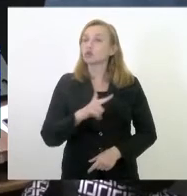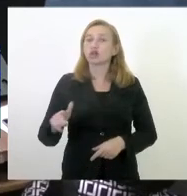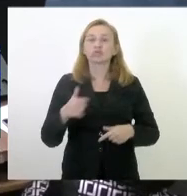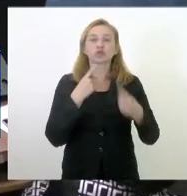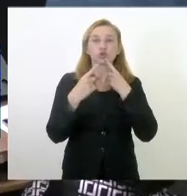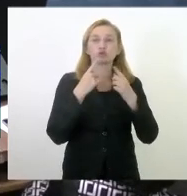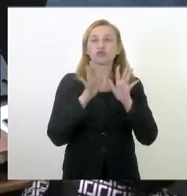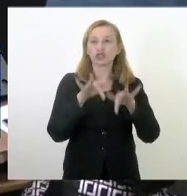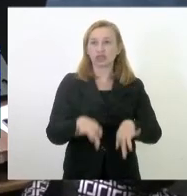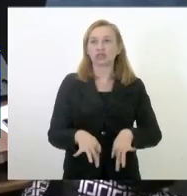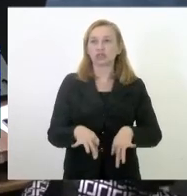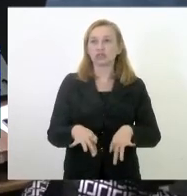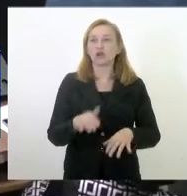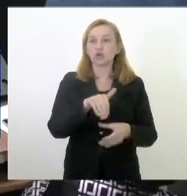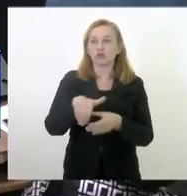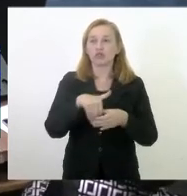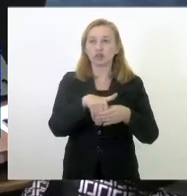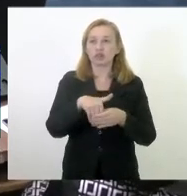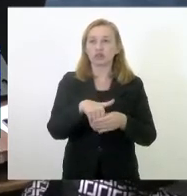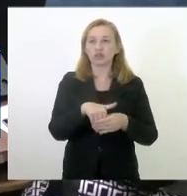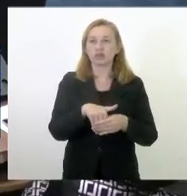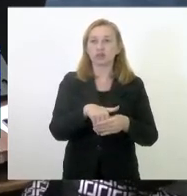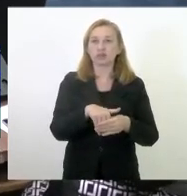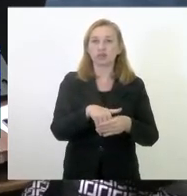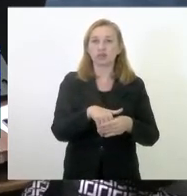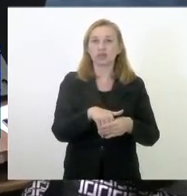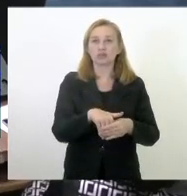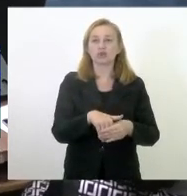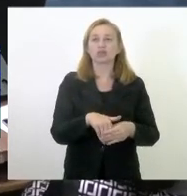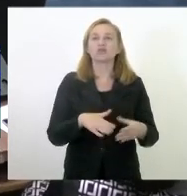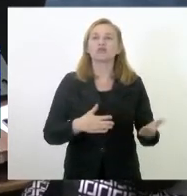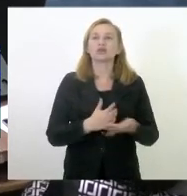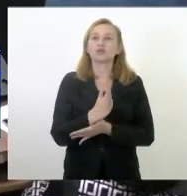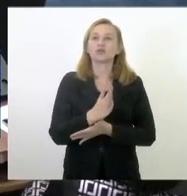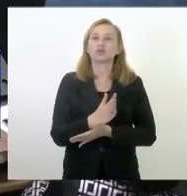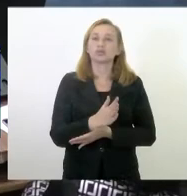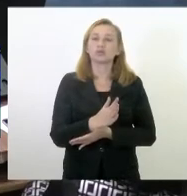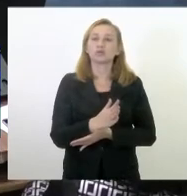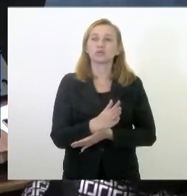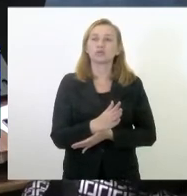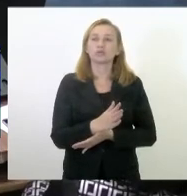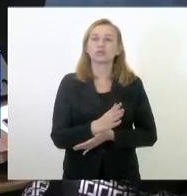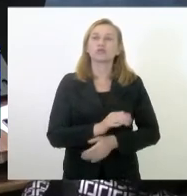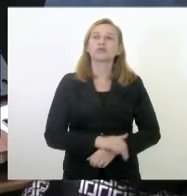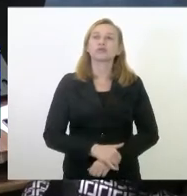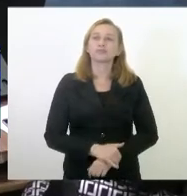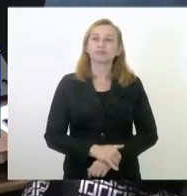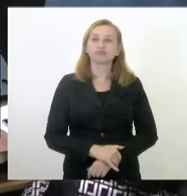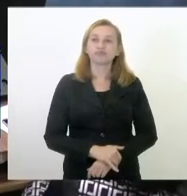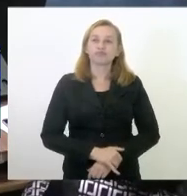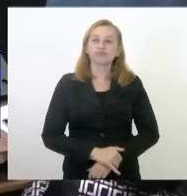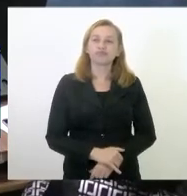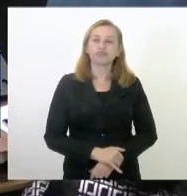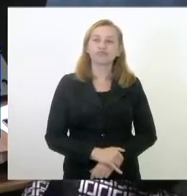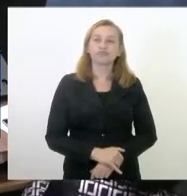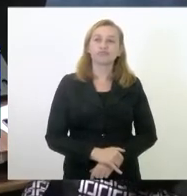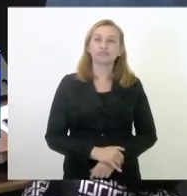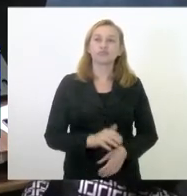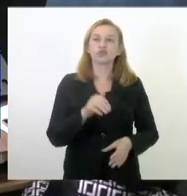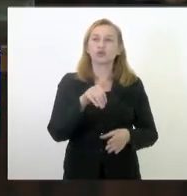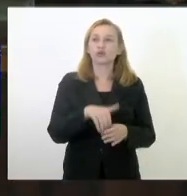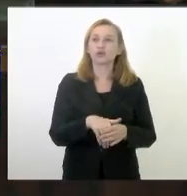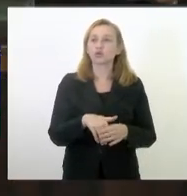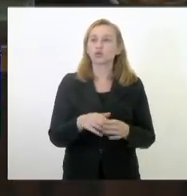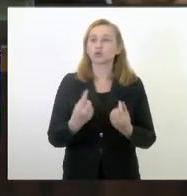queira discutir, encerra a discussão. Em votação, os senhores que aprovam permaneçam como estão. Aprovado, vai autógrafo. Com voto